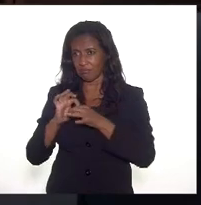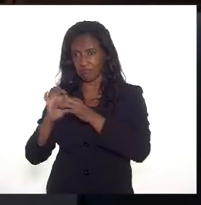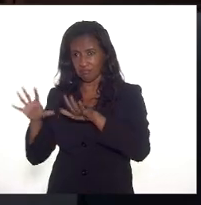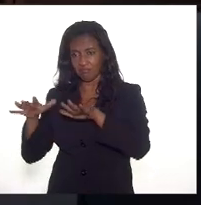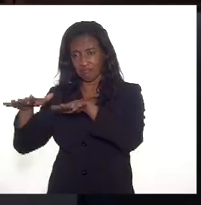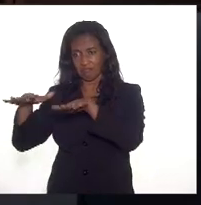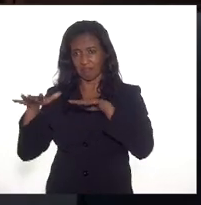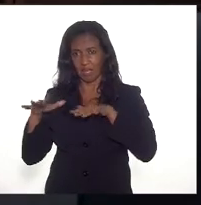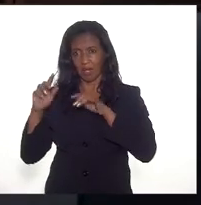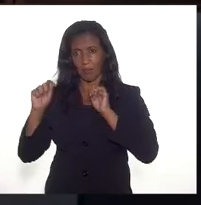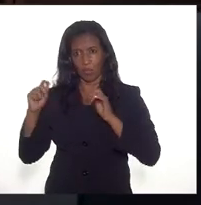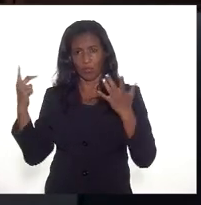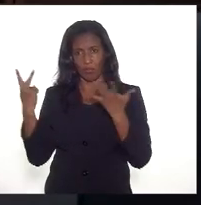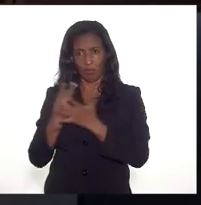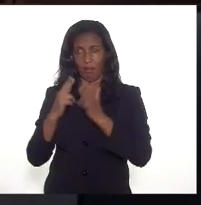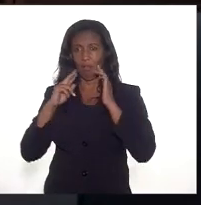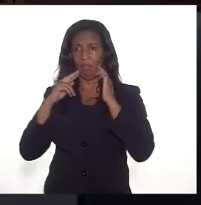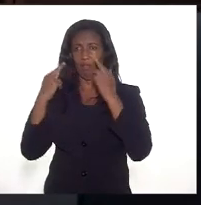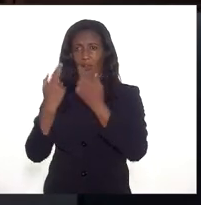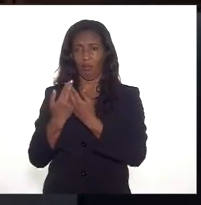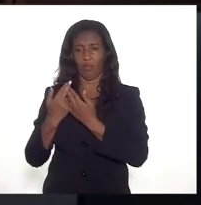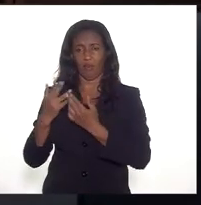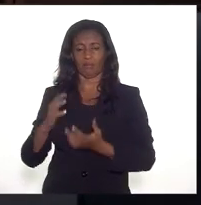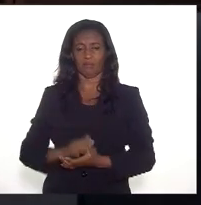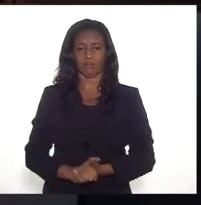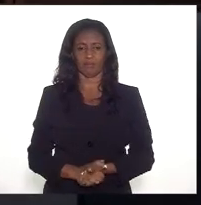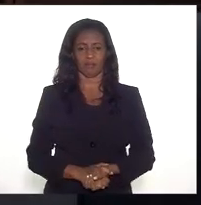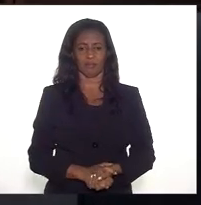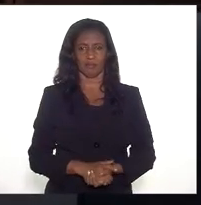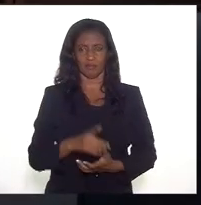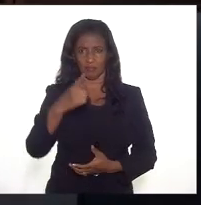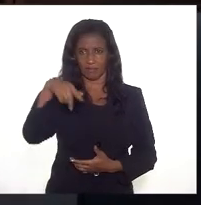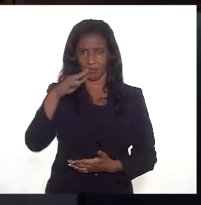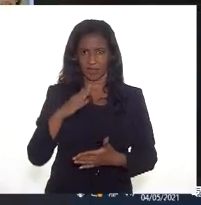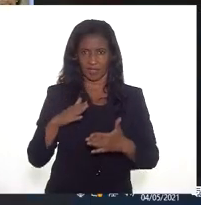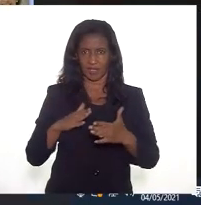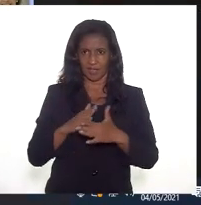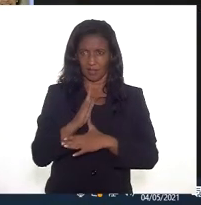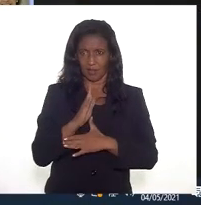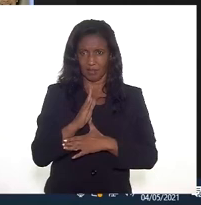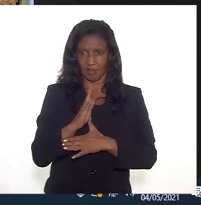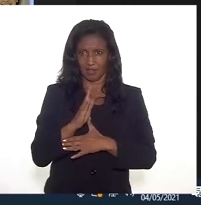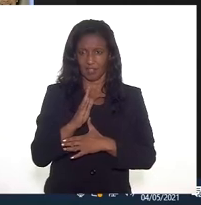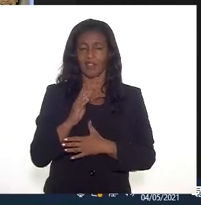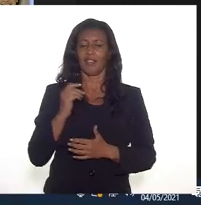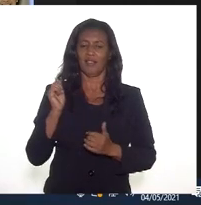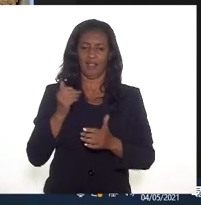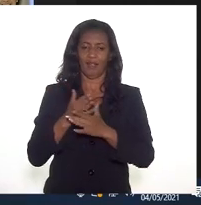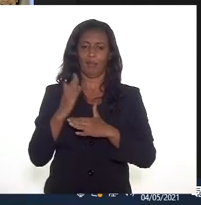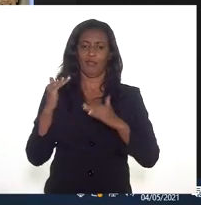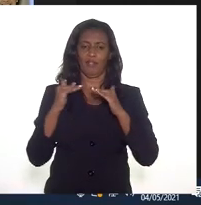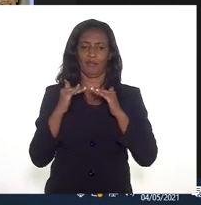que eles possam realizar uma reunião. Os senhores que aprovam, permaneçam como estão, aprovado.